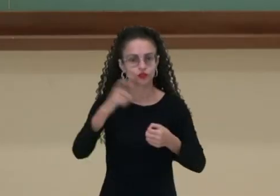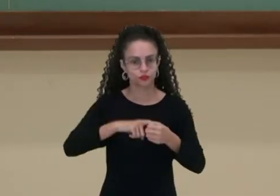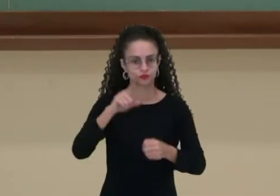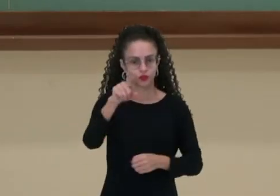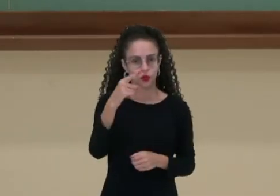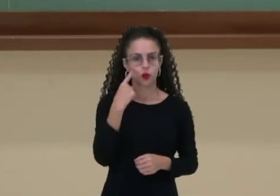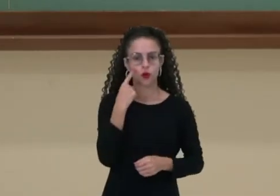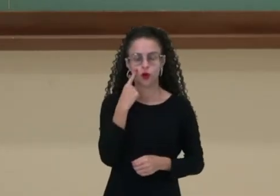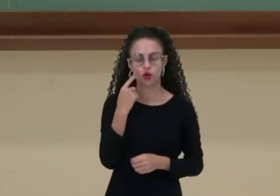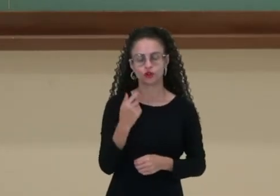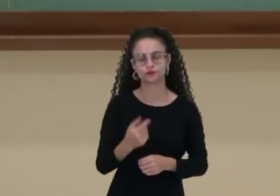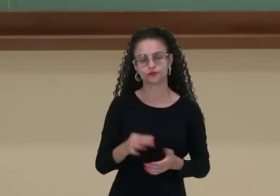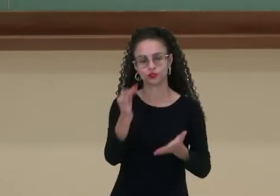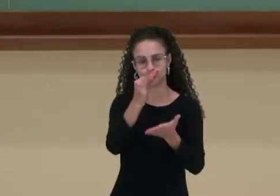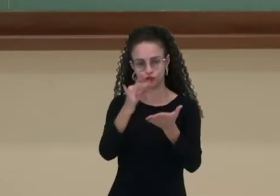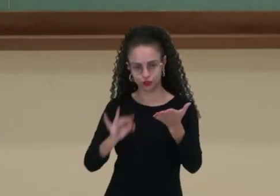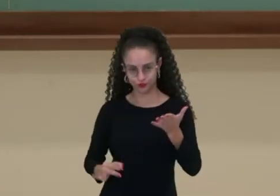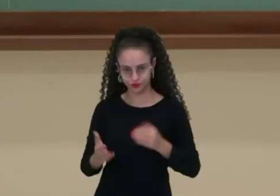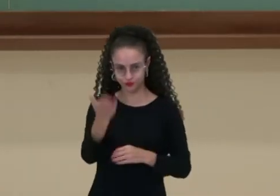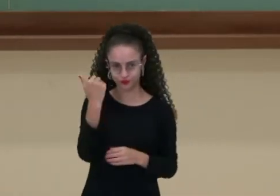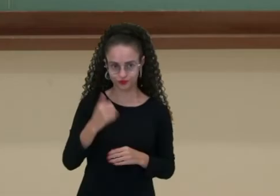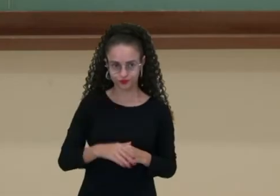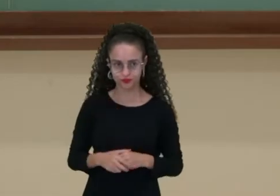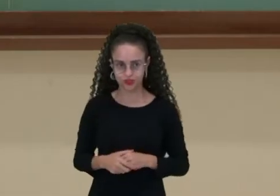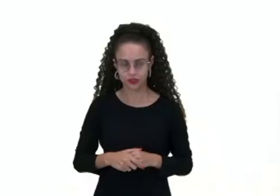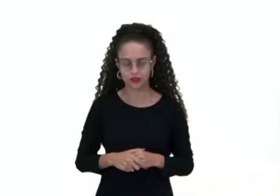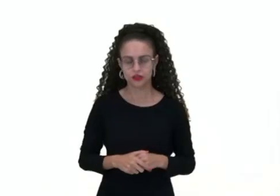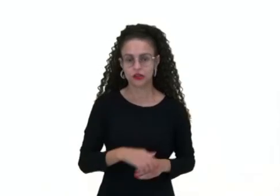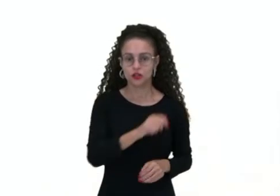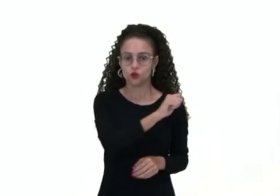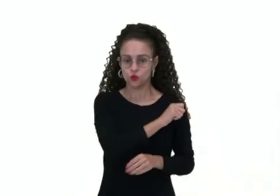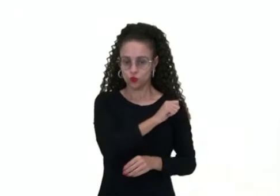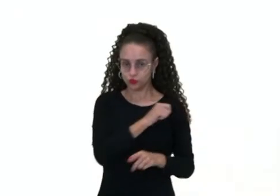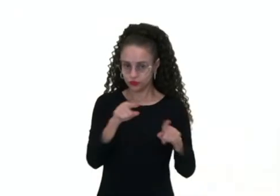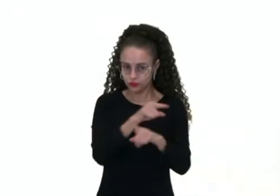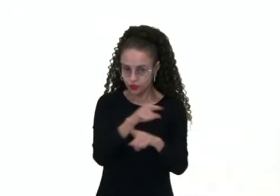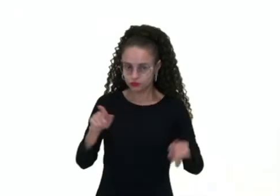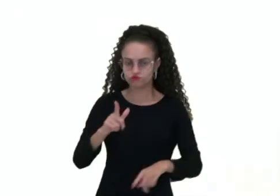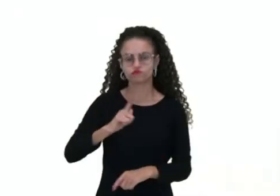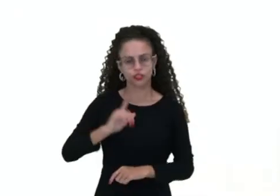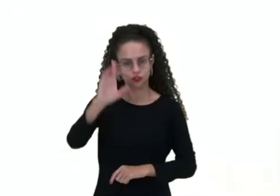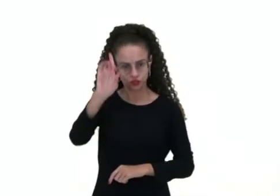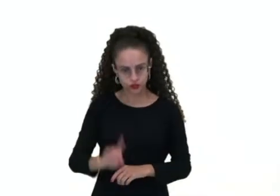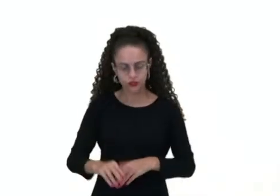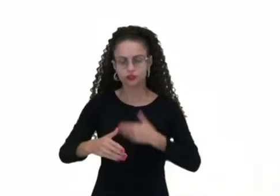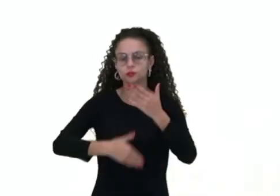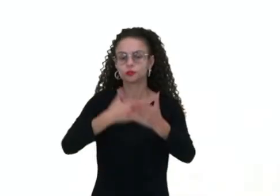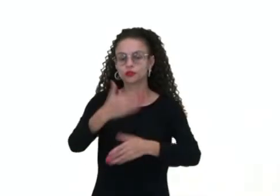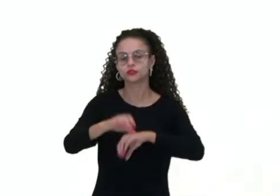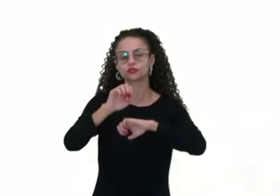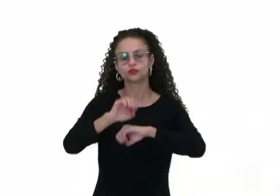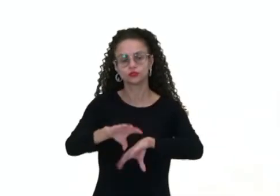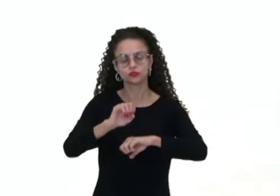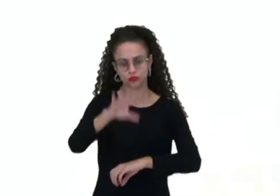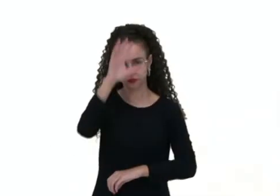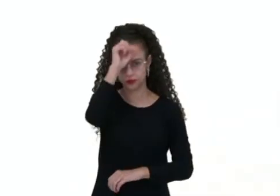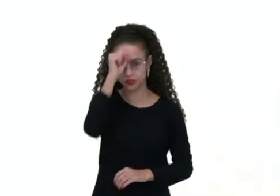Voltei. Bora lá, Cogestas, junto conosco. Os alunos têm direito a um processo de ensino-aprendizagem de